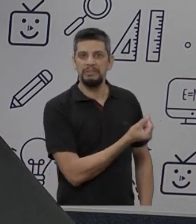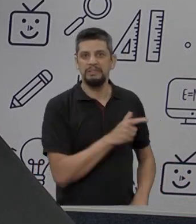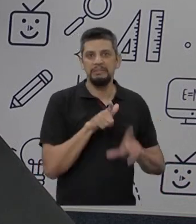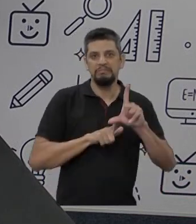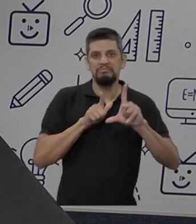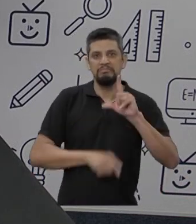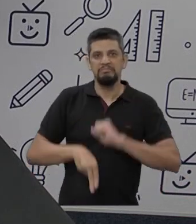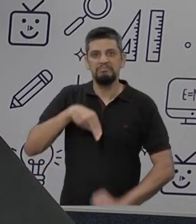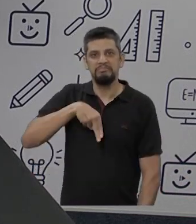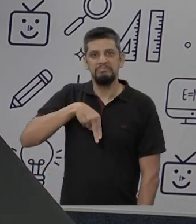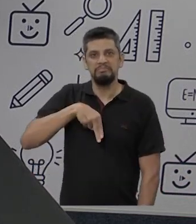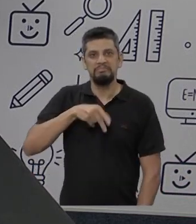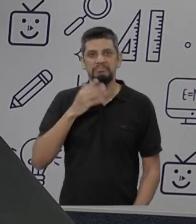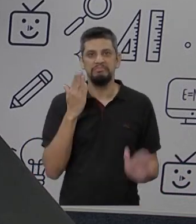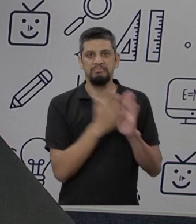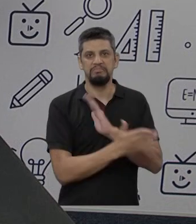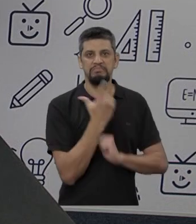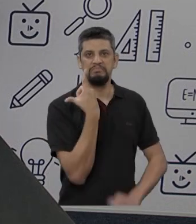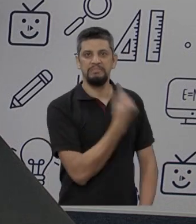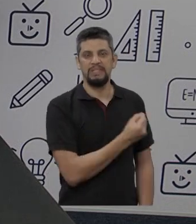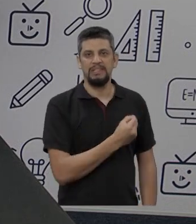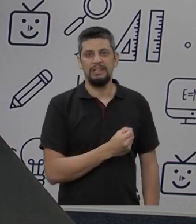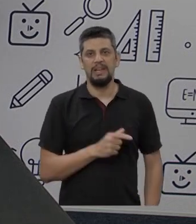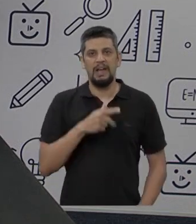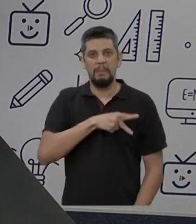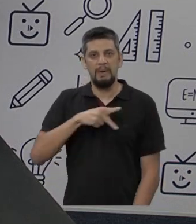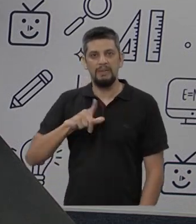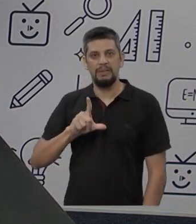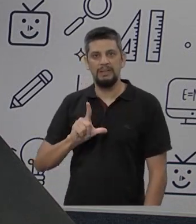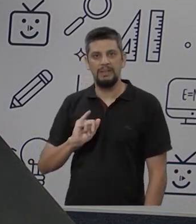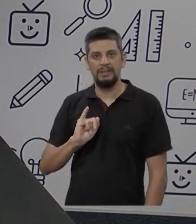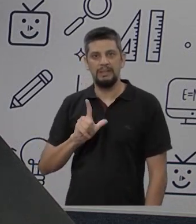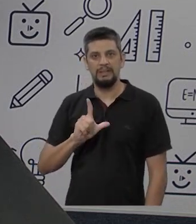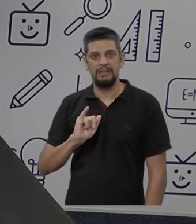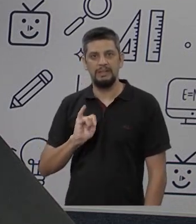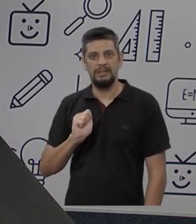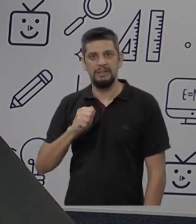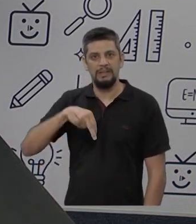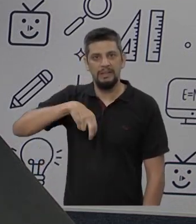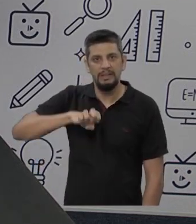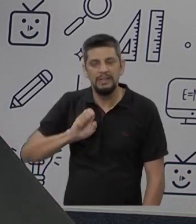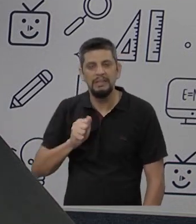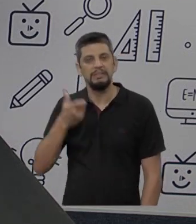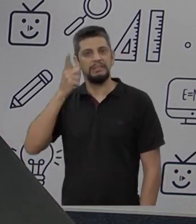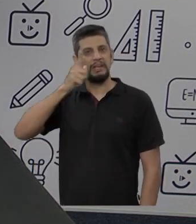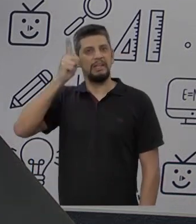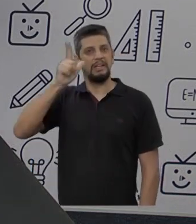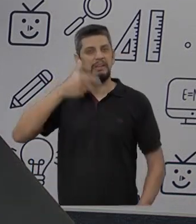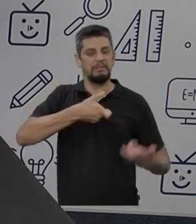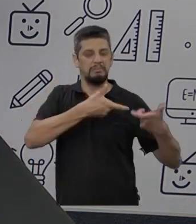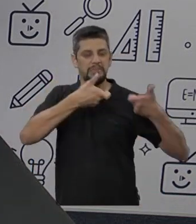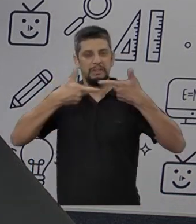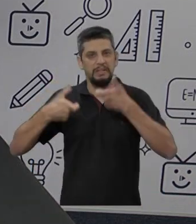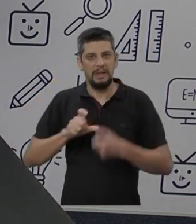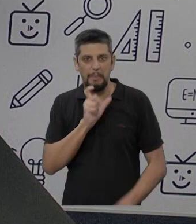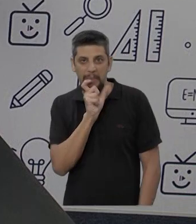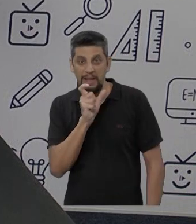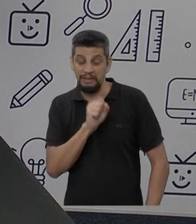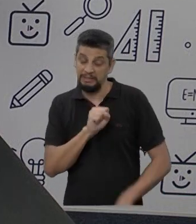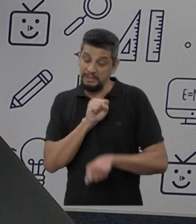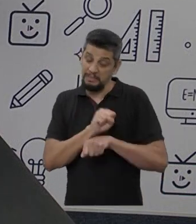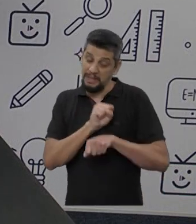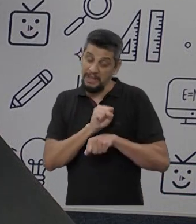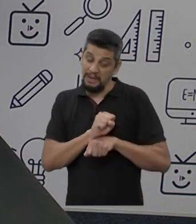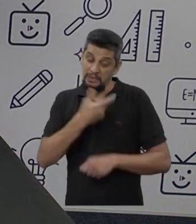estavam tentando fugir. E nesse foi bem jogo divertido. Eu ganhei, né? Ganhou. Ela foi a vencedora da batalha de palavras. Você